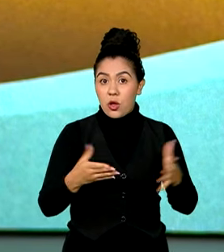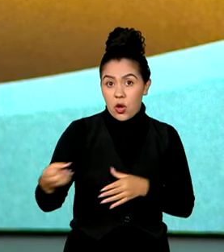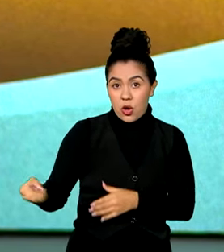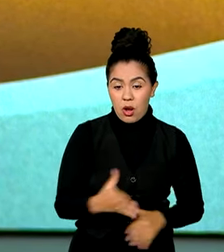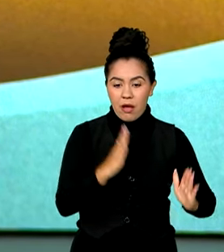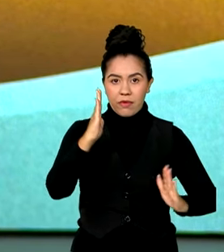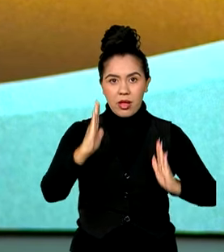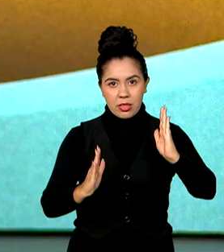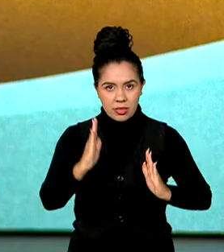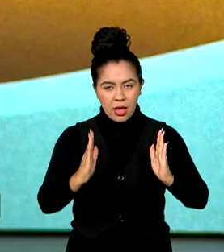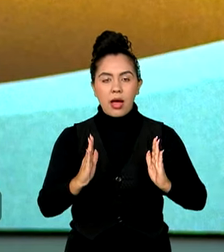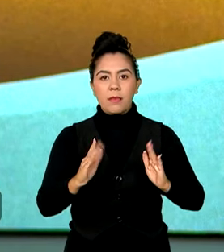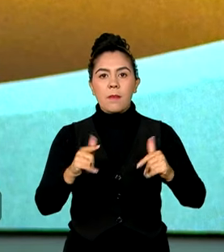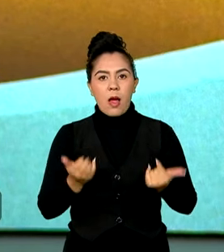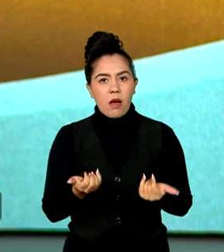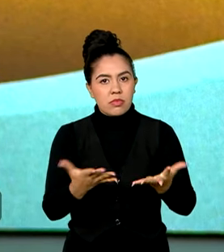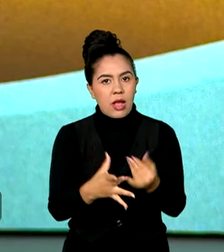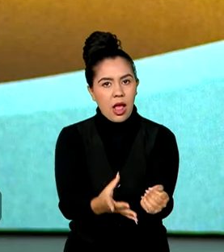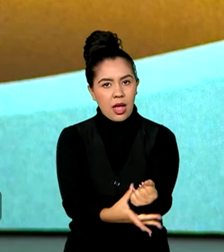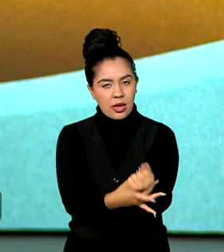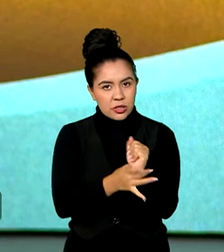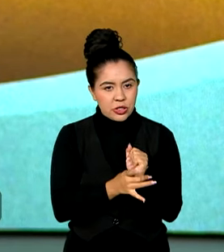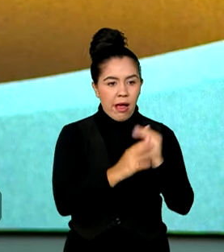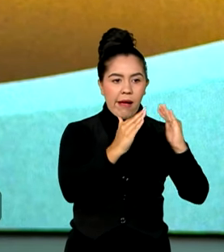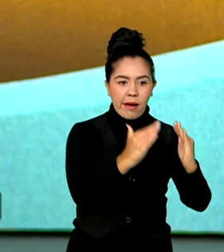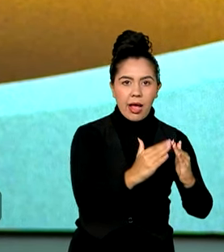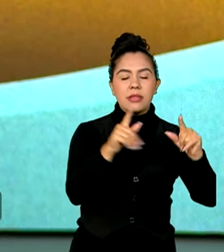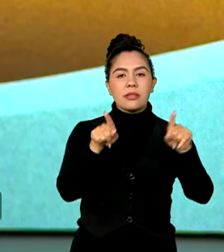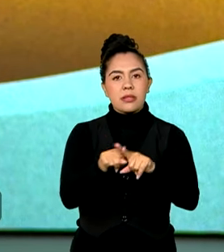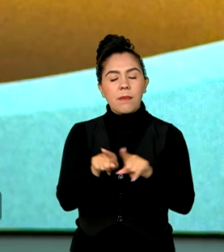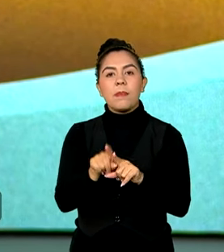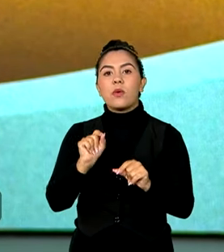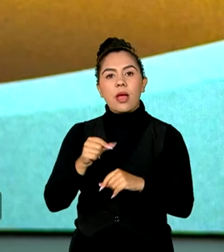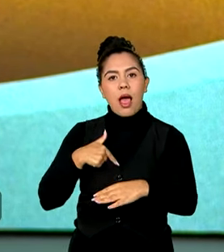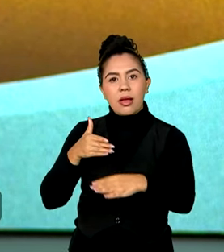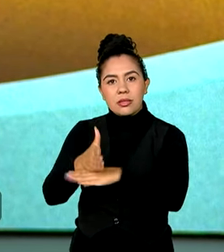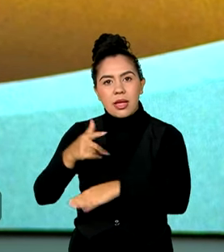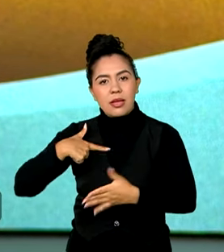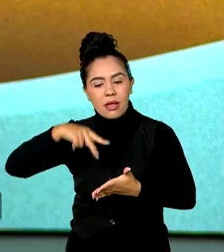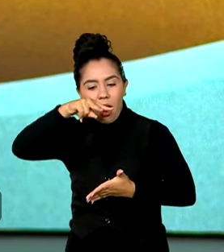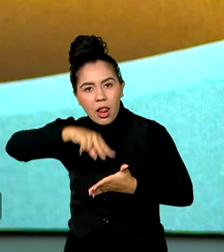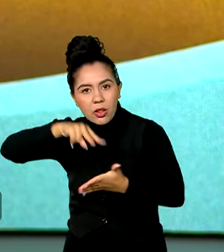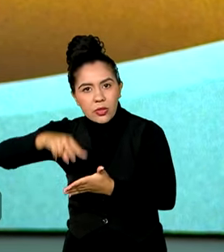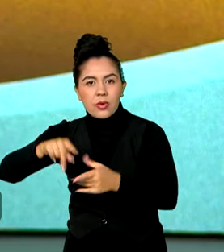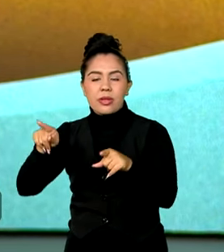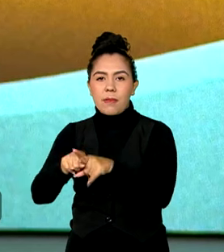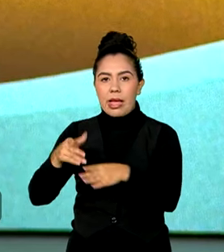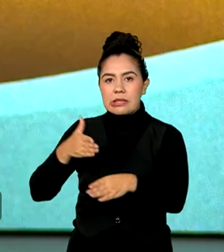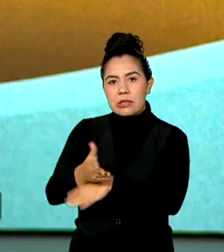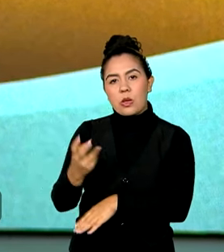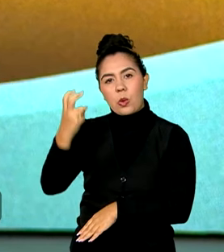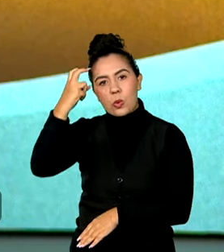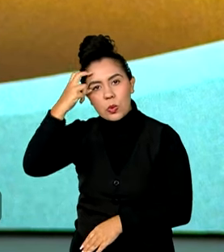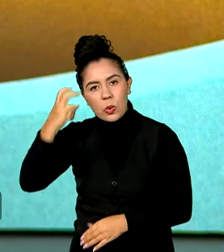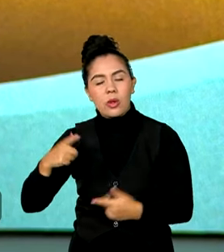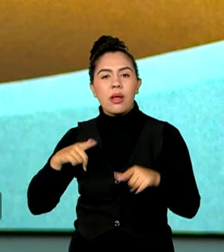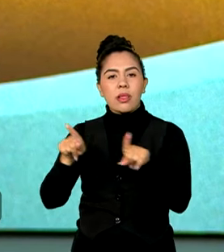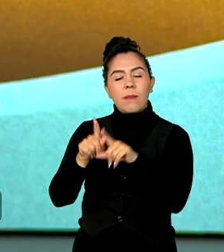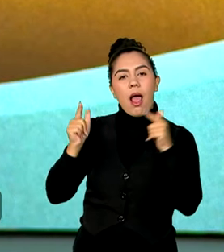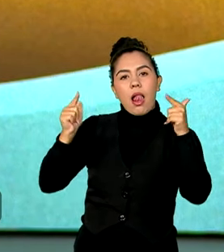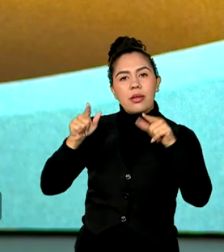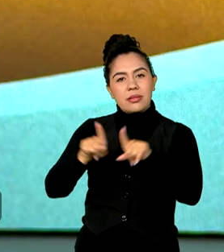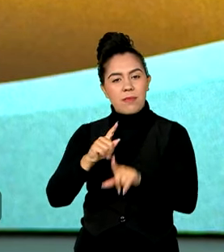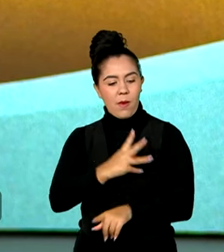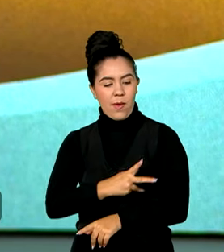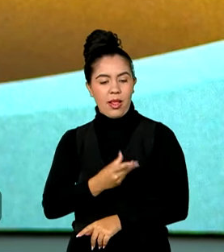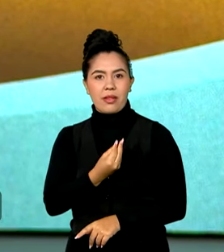preocupações vão além de garantir apenas a moradia. É nosso dever também garantir o acesso à cultura, lazer e à qualidade de vida